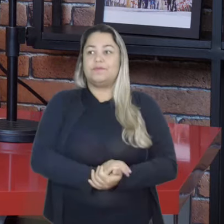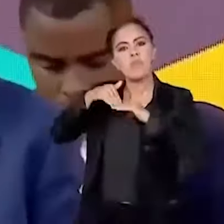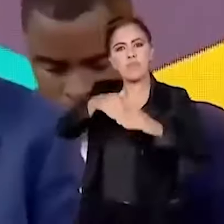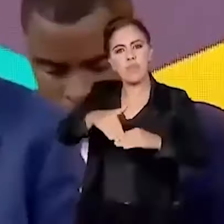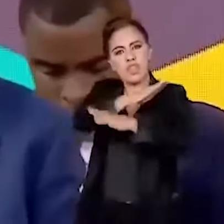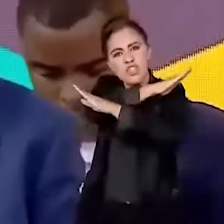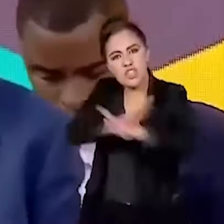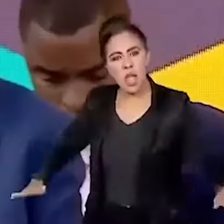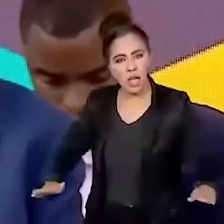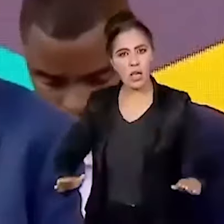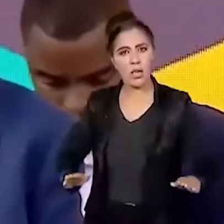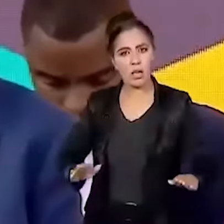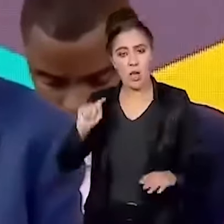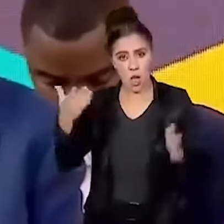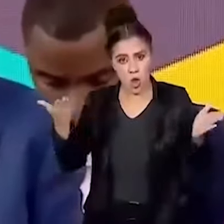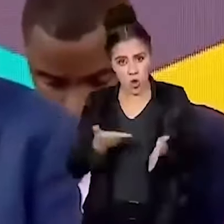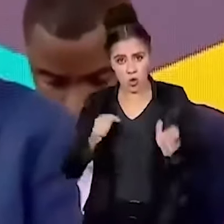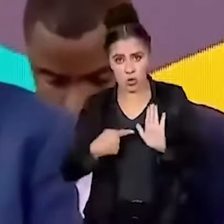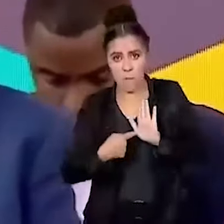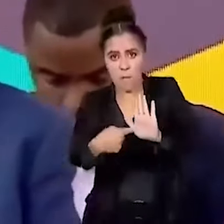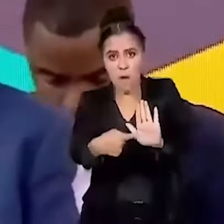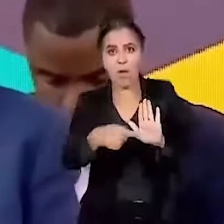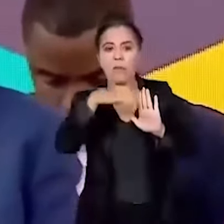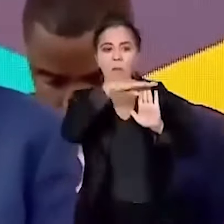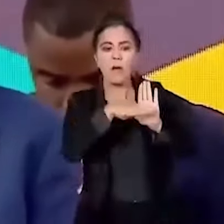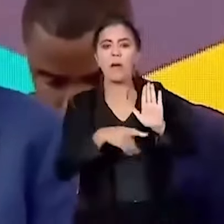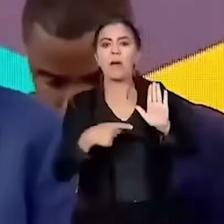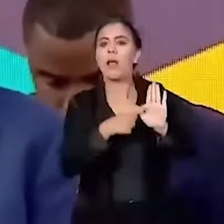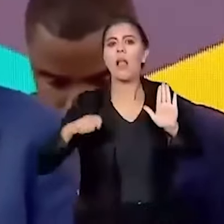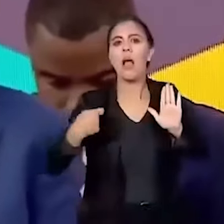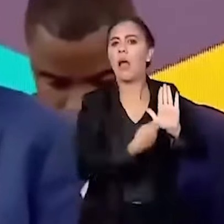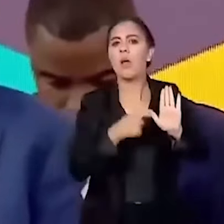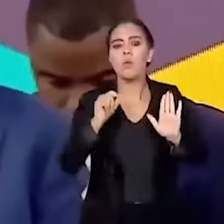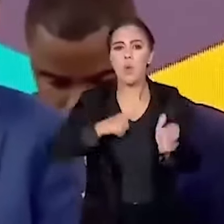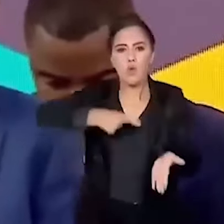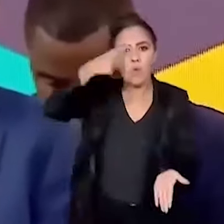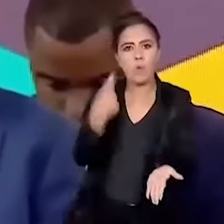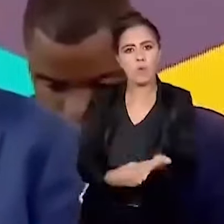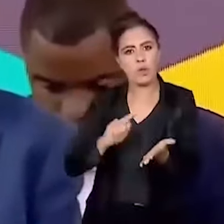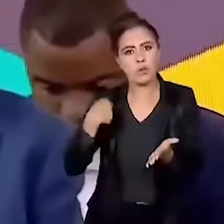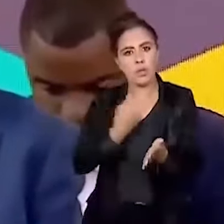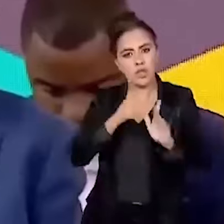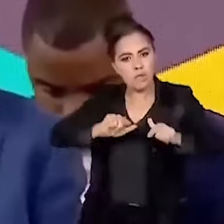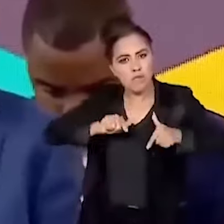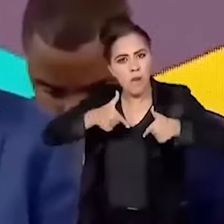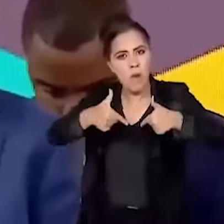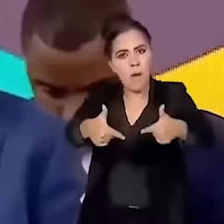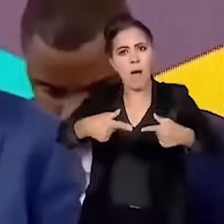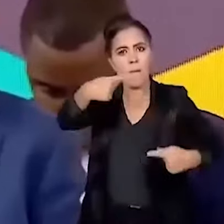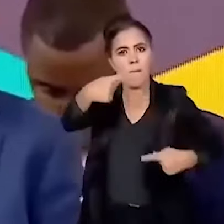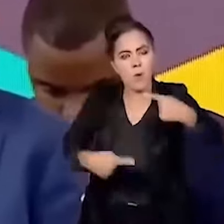país. O plano que estamos apresentando hoje é mais do que um compromisso de avançar na execução de